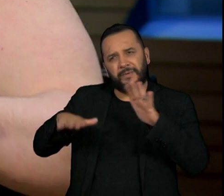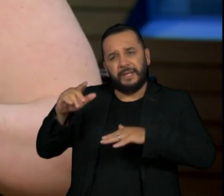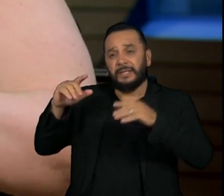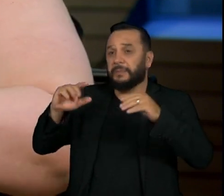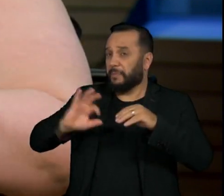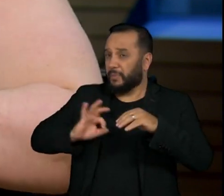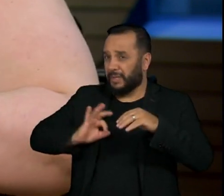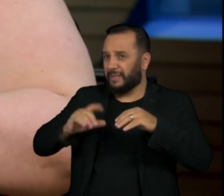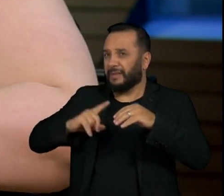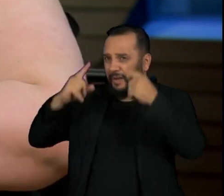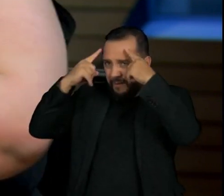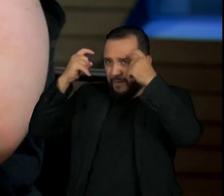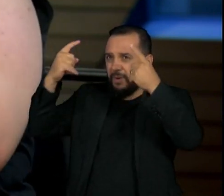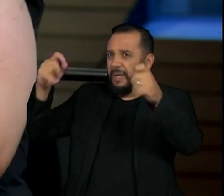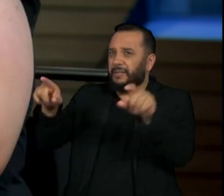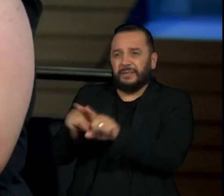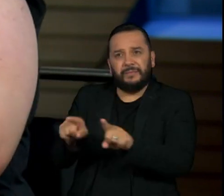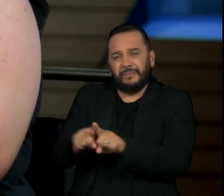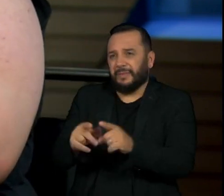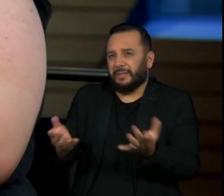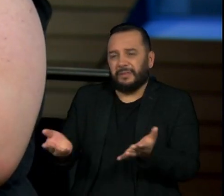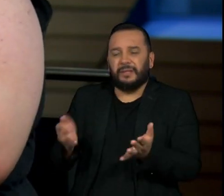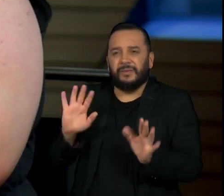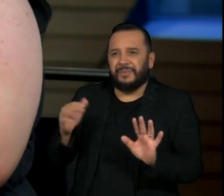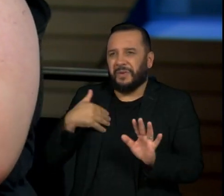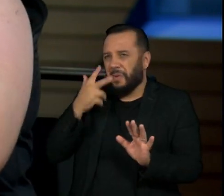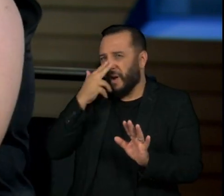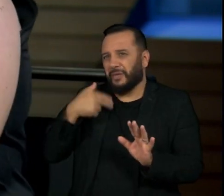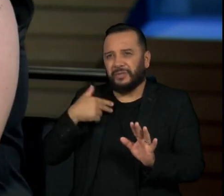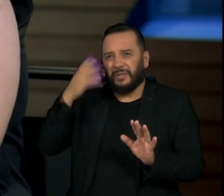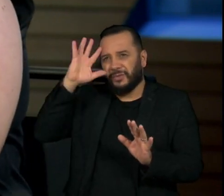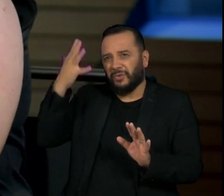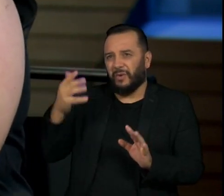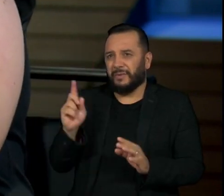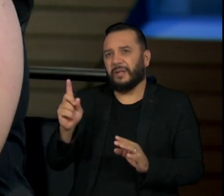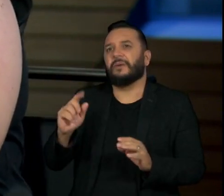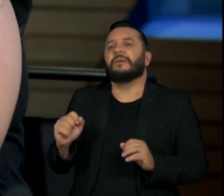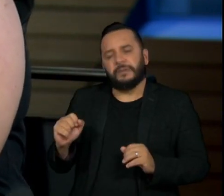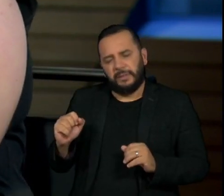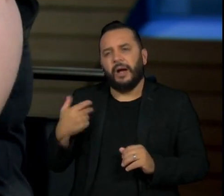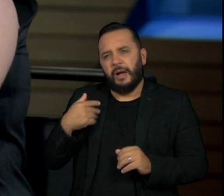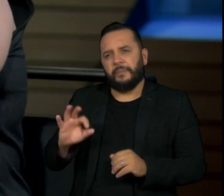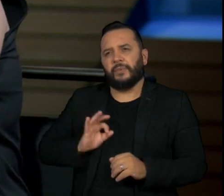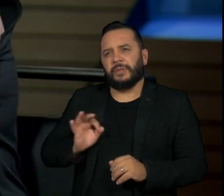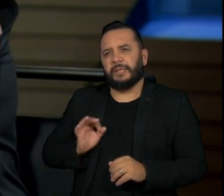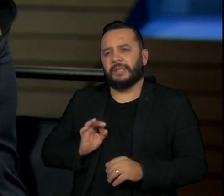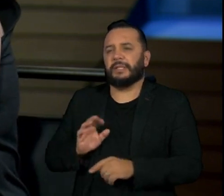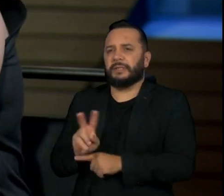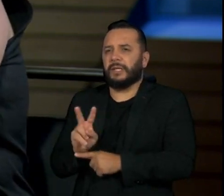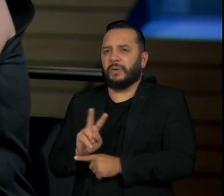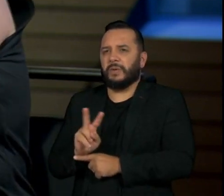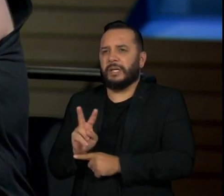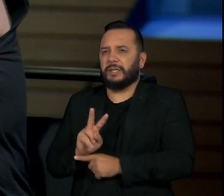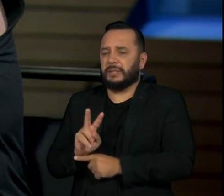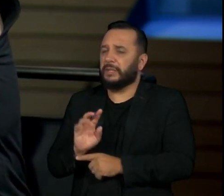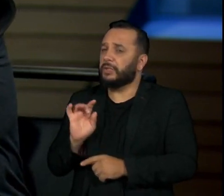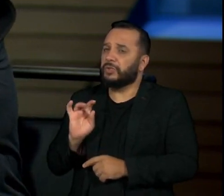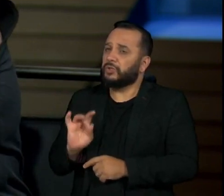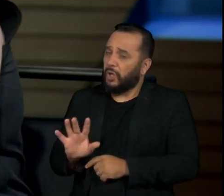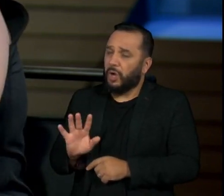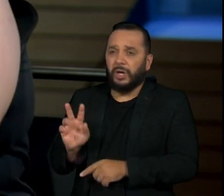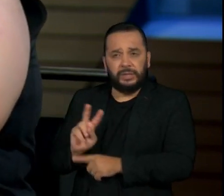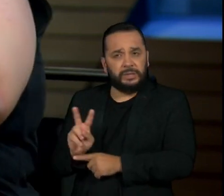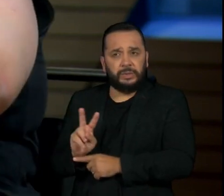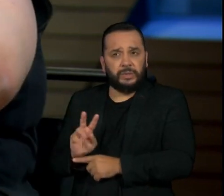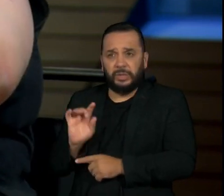não compõem ali. Eu acho que não é a saída. A polícia pode trazer alguma segurança simbólica, e não para todo mundo, porque na periferia a polícia não traz